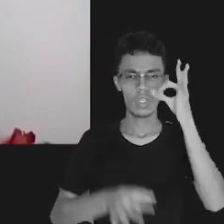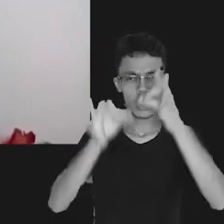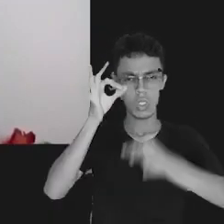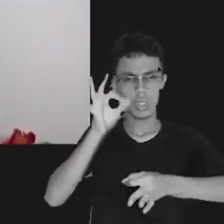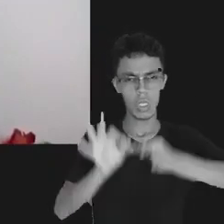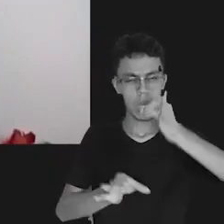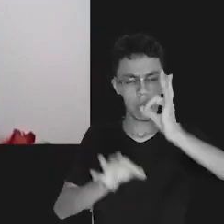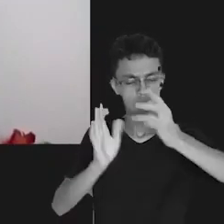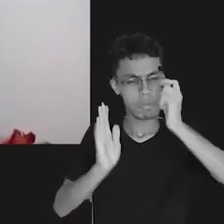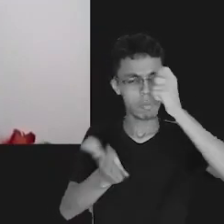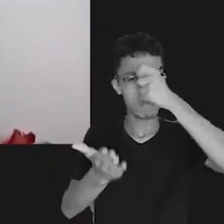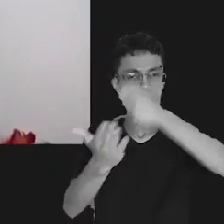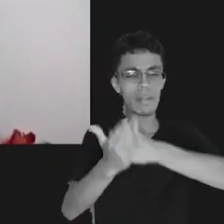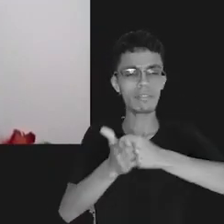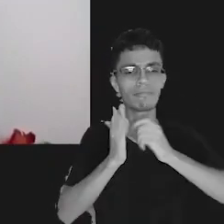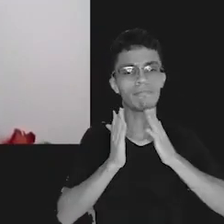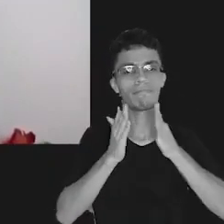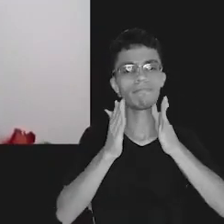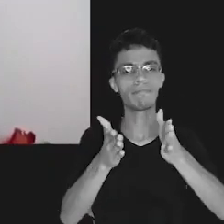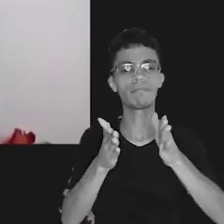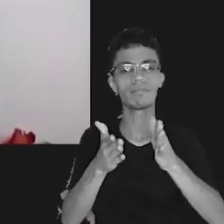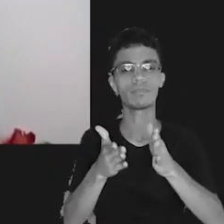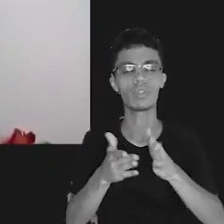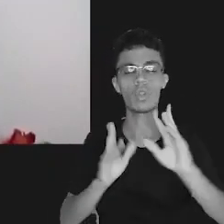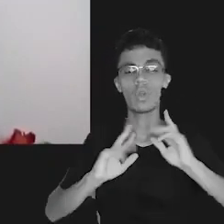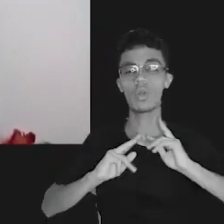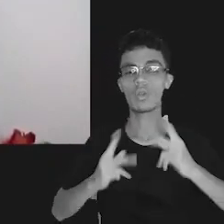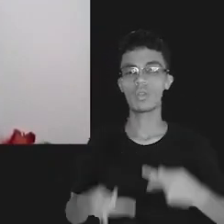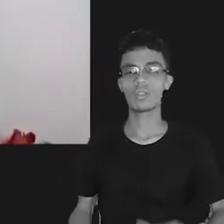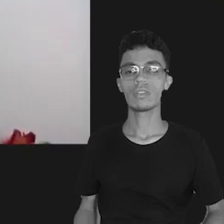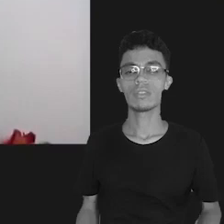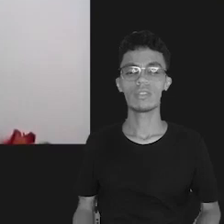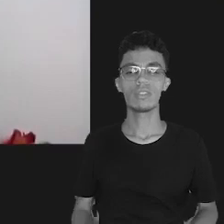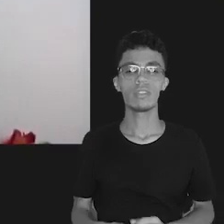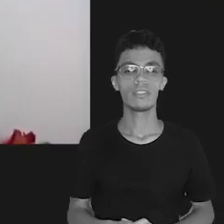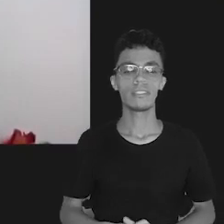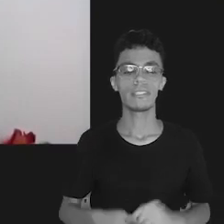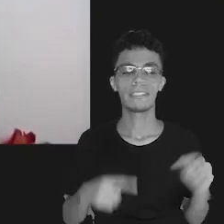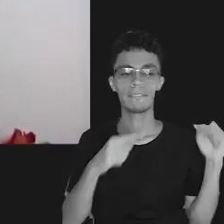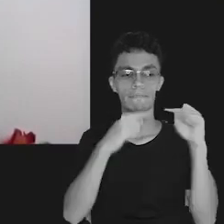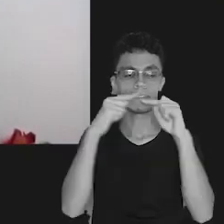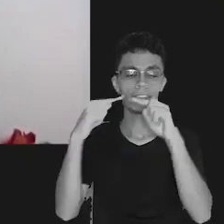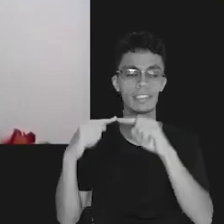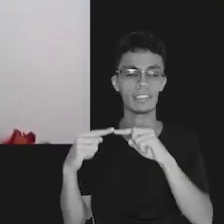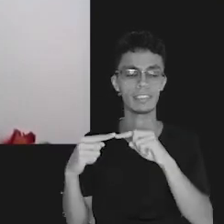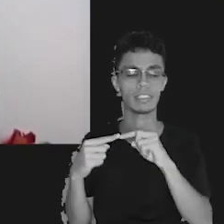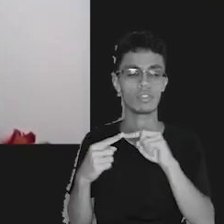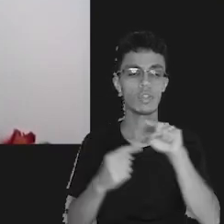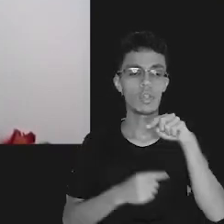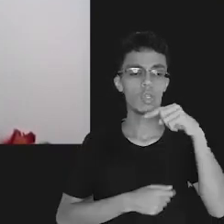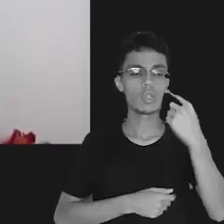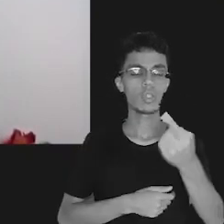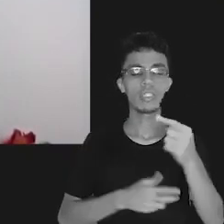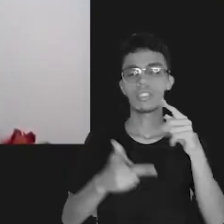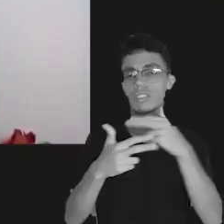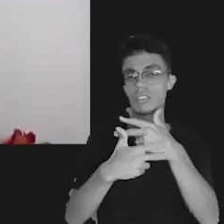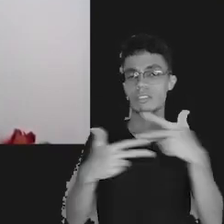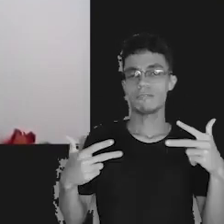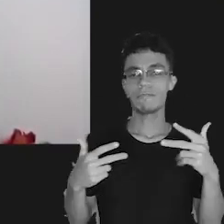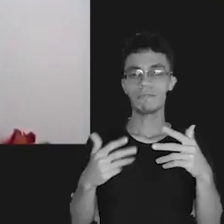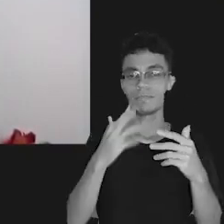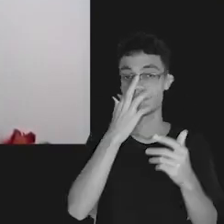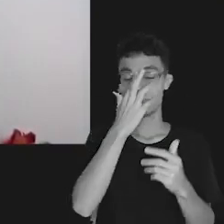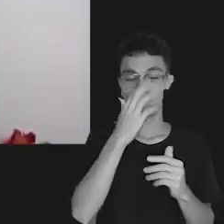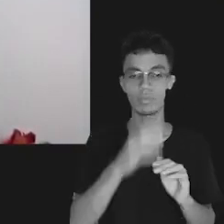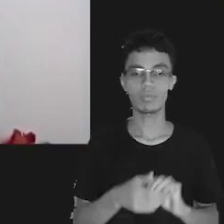mas determinar o caminho humano, estão vinculados muito mais a um outro tipo